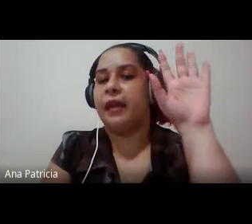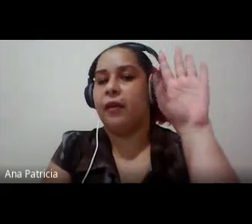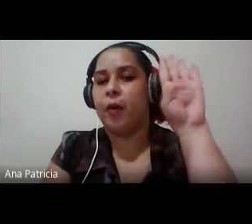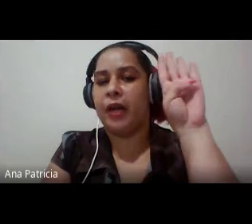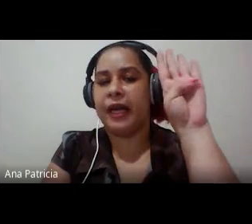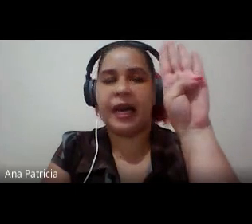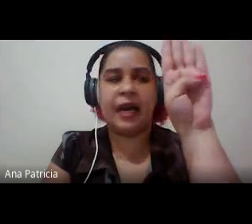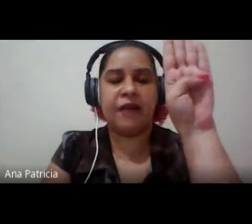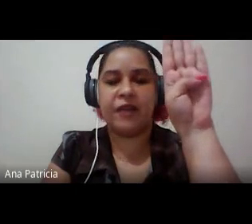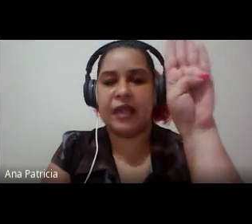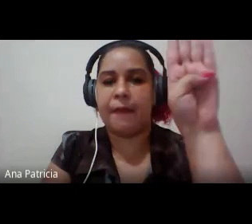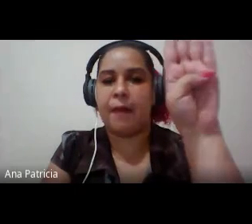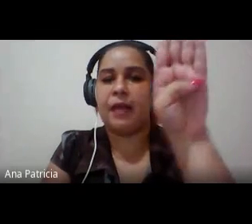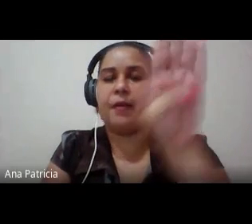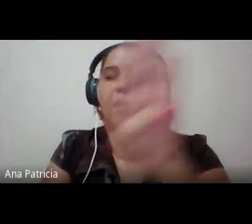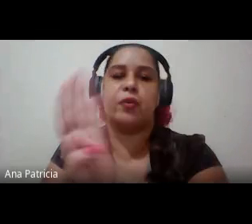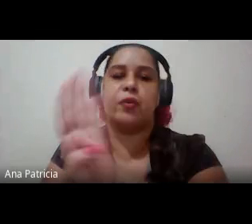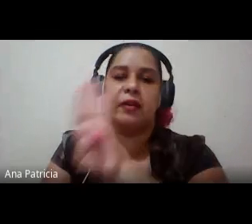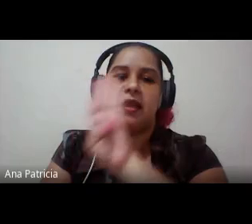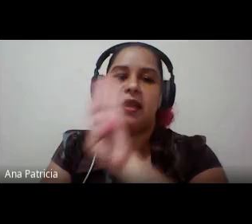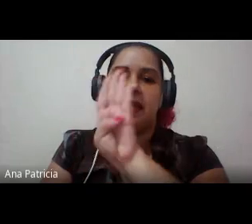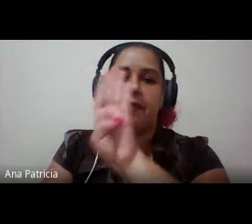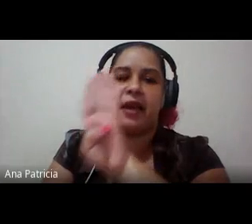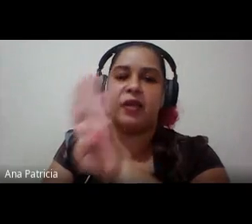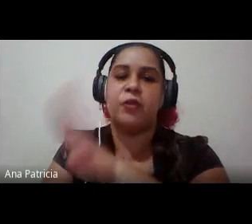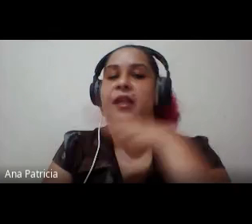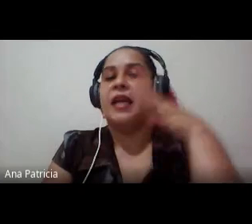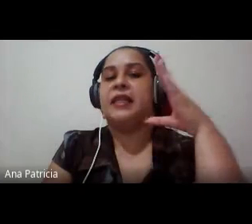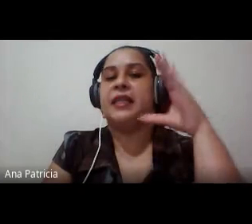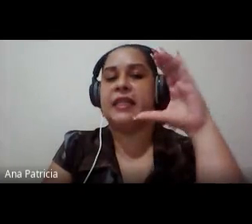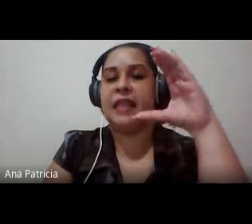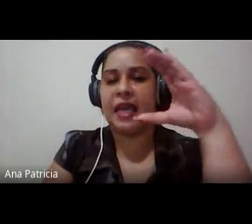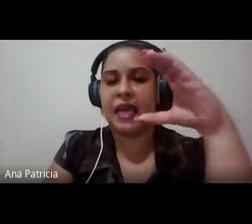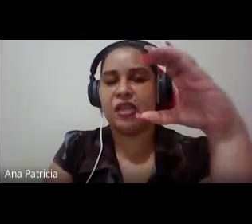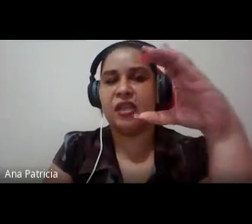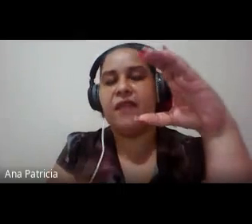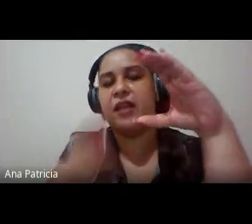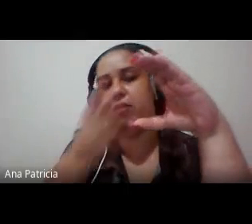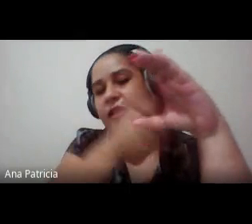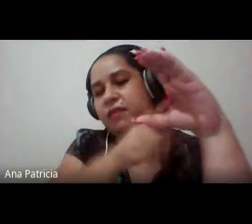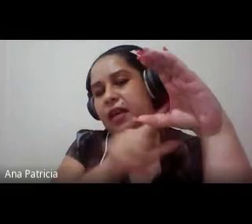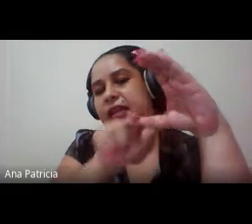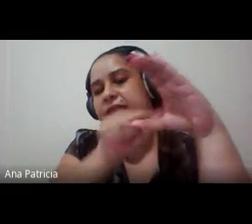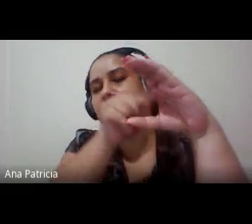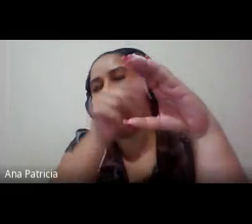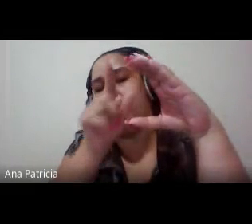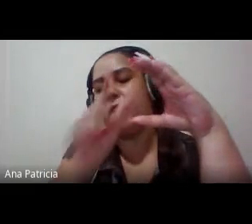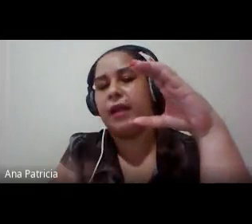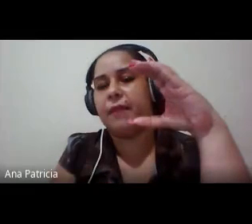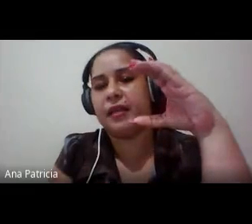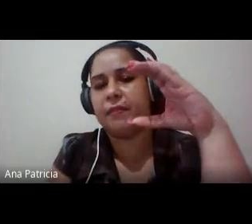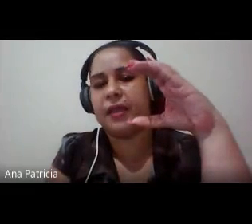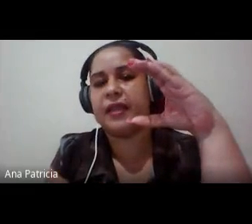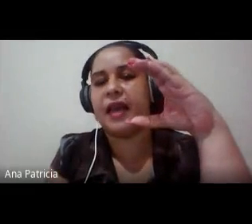B, polegar na frente da palma da mão, os 4 dedos abertos. C, a gente faz o desenho da letra C com a mão,